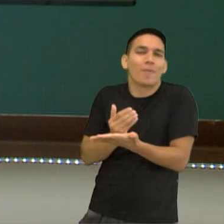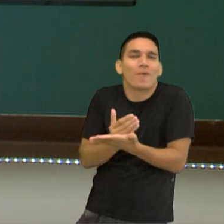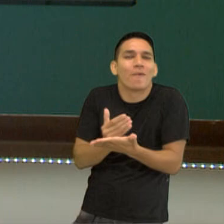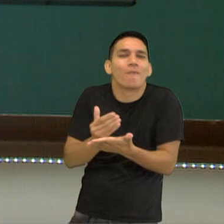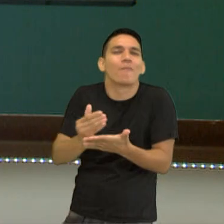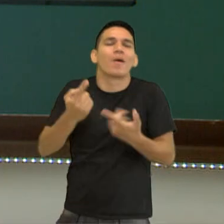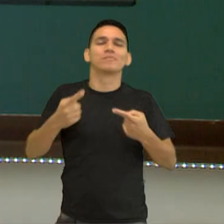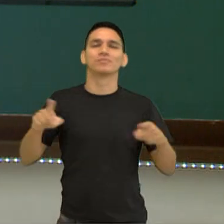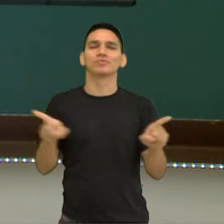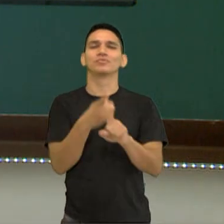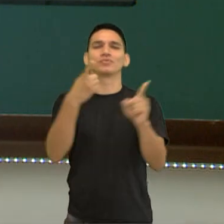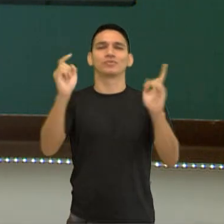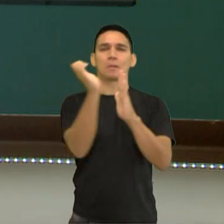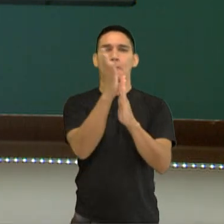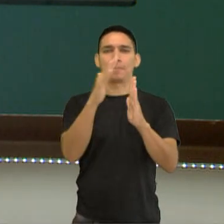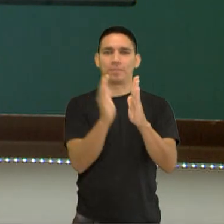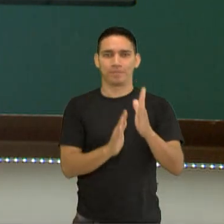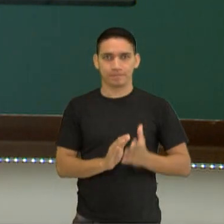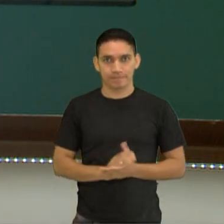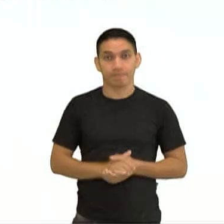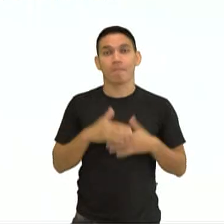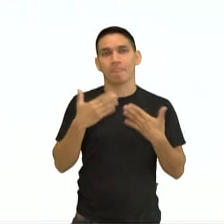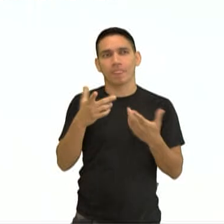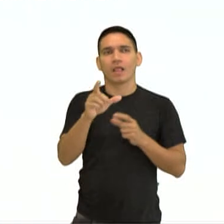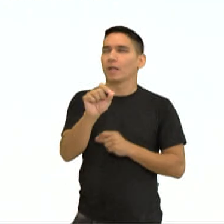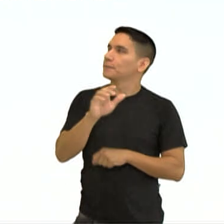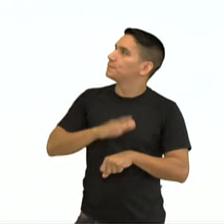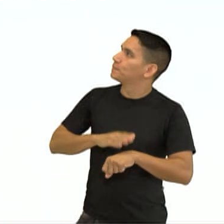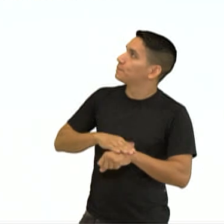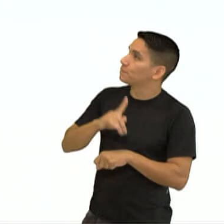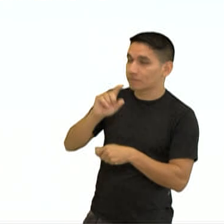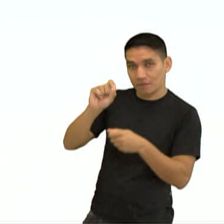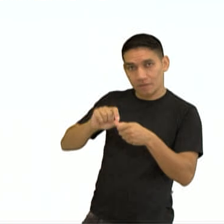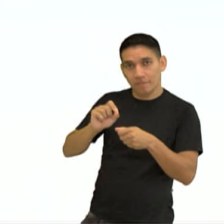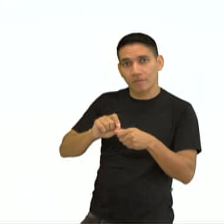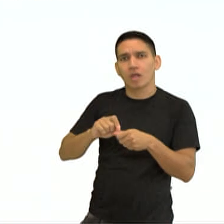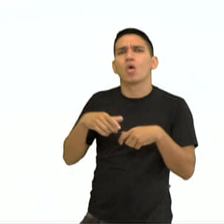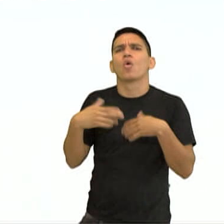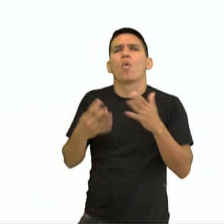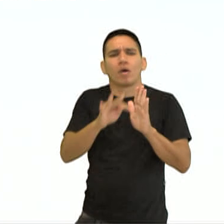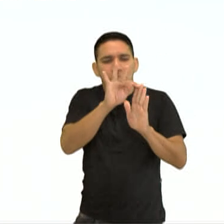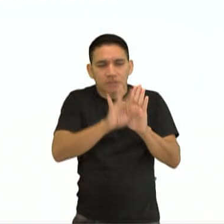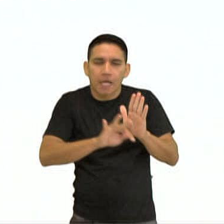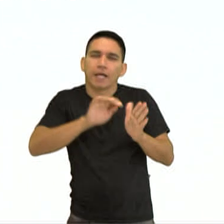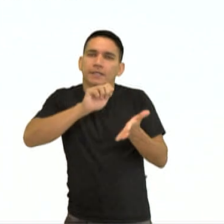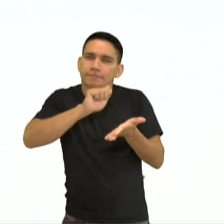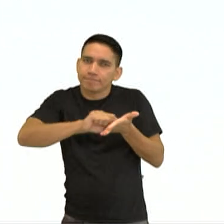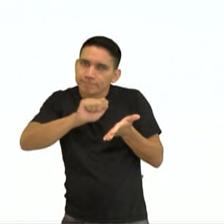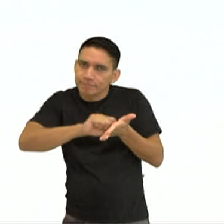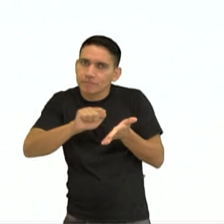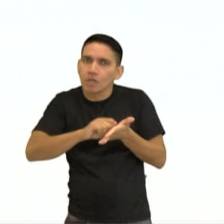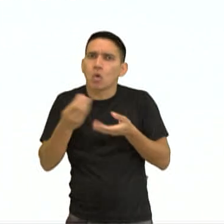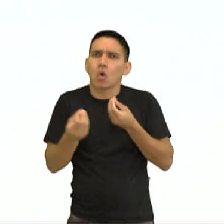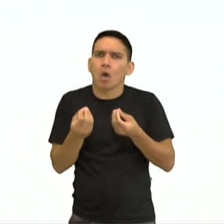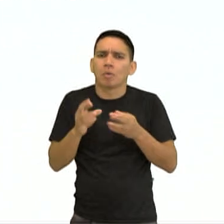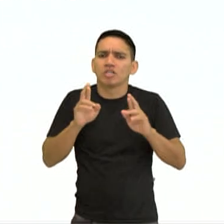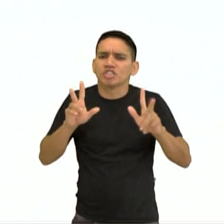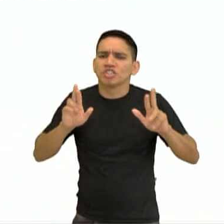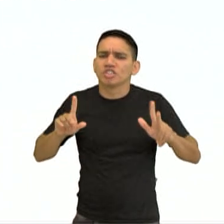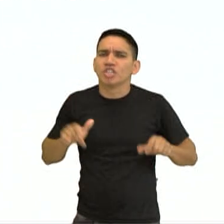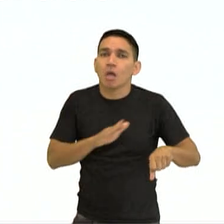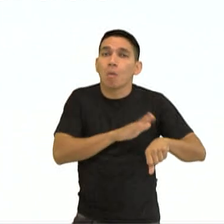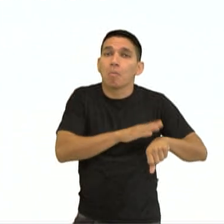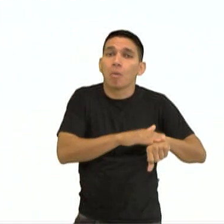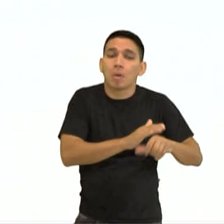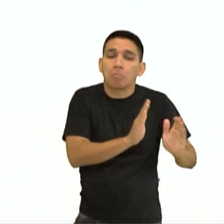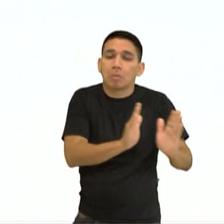música barroca. Então vamos lá, escreva um texto onde podemos destacar as diferenças das partes de uma ópera.